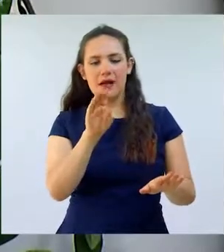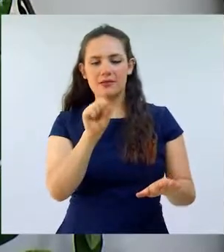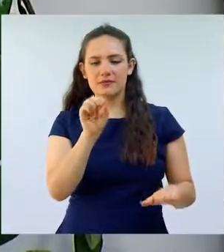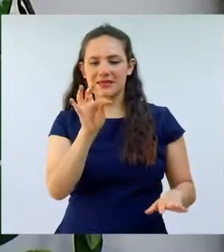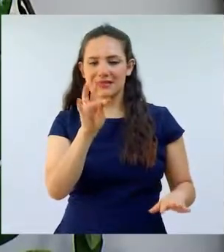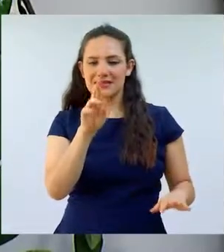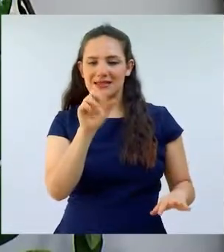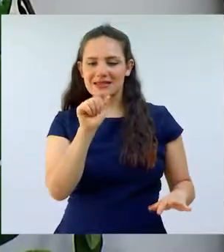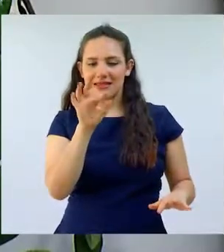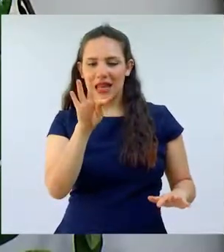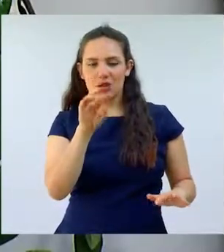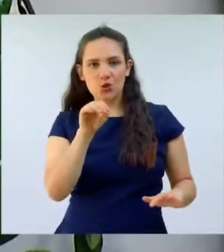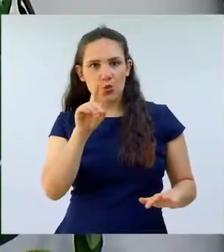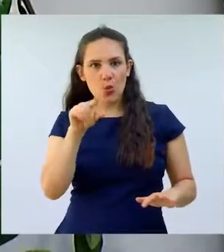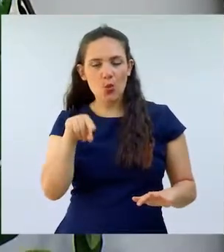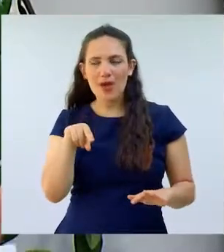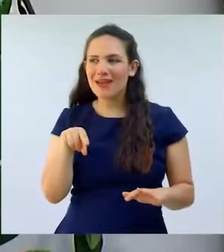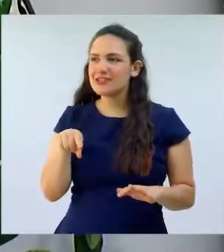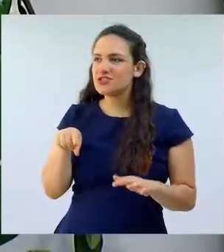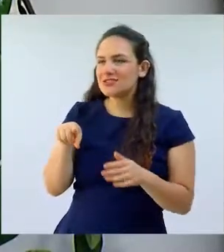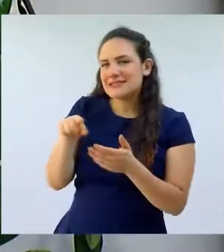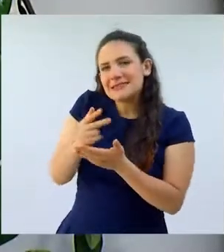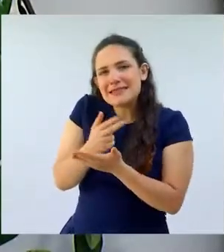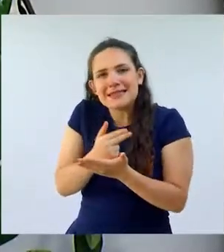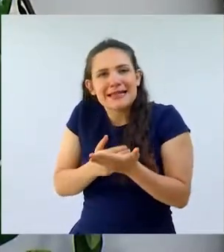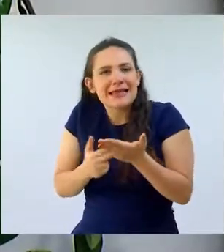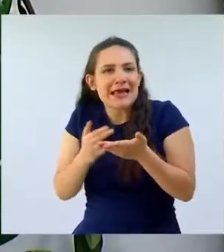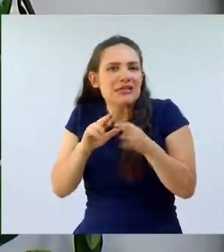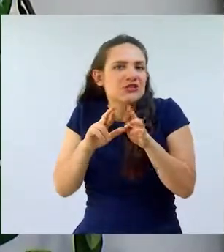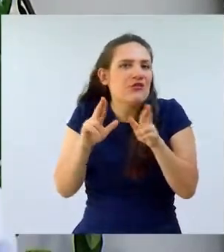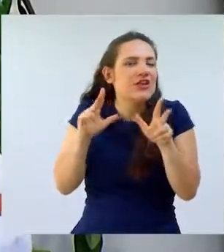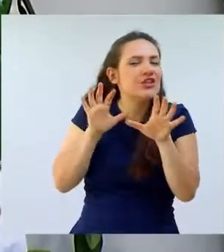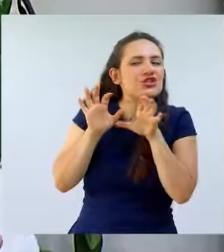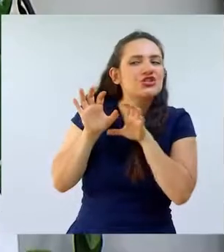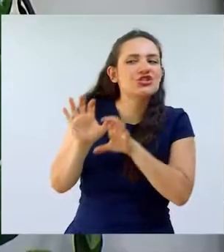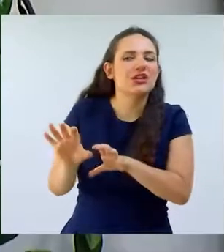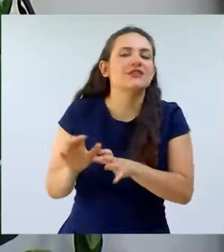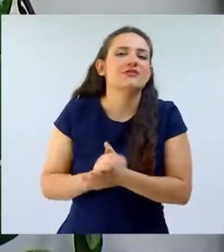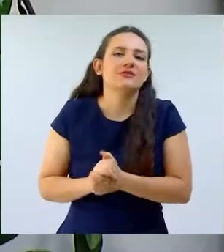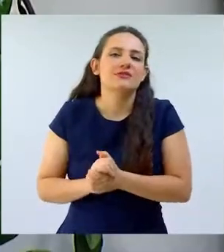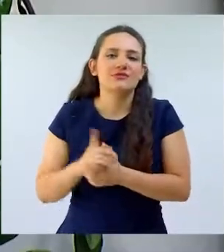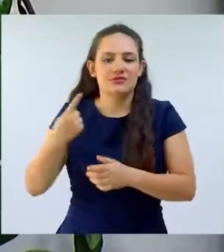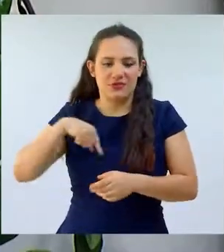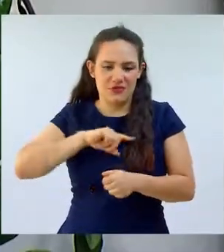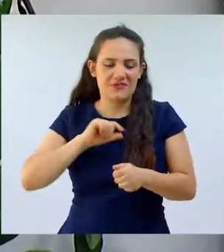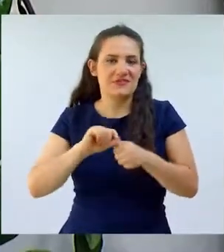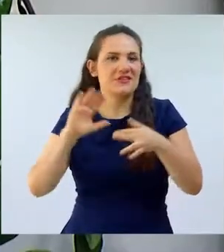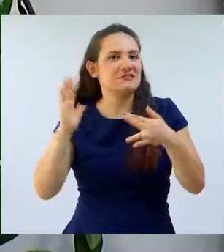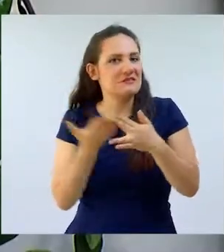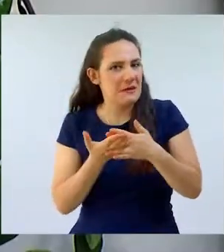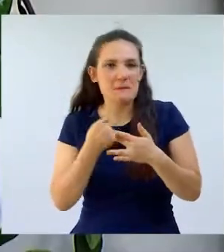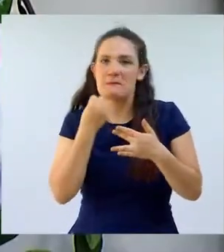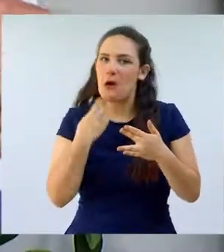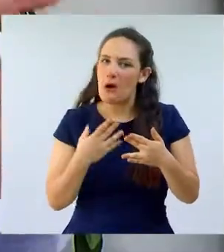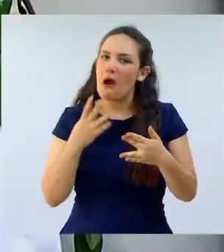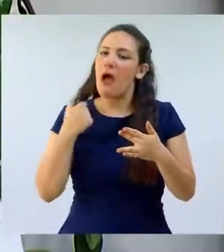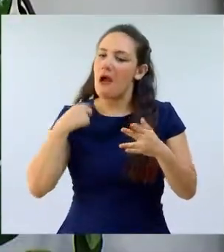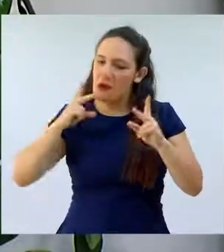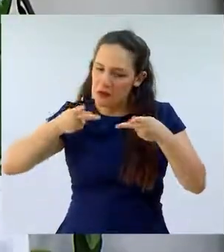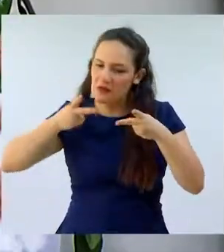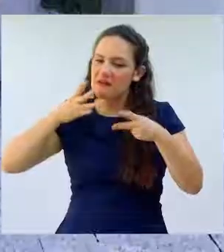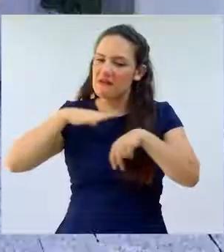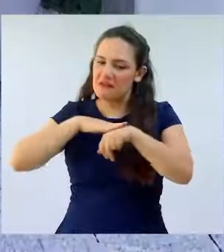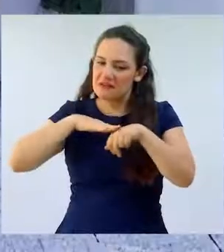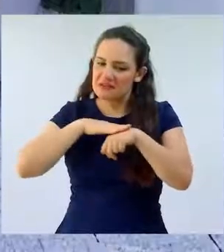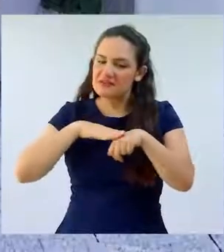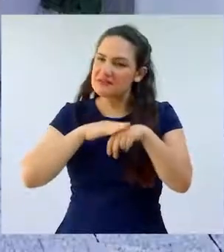esse chamado que teve a questão do Pantanal e outras questões. Tem tanta coisa de continuar conversando. Aqui no intervalo, conversa é boa, que no intervalo você continua conversando. A